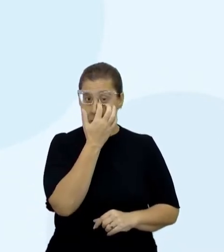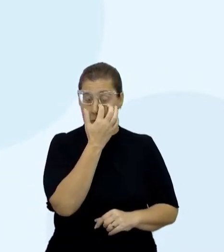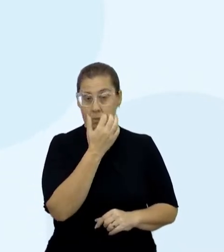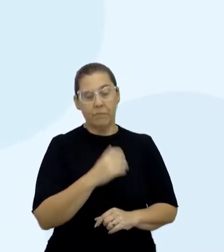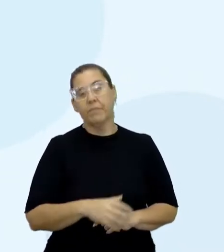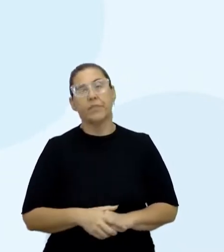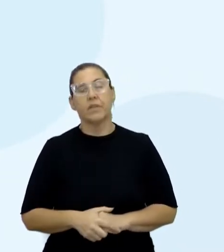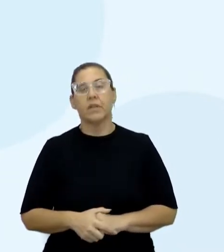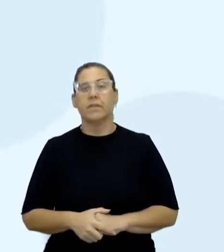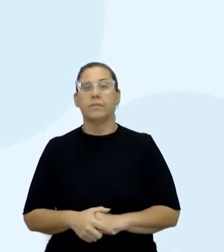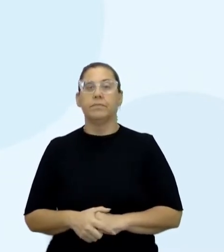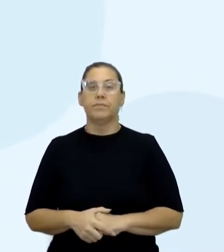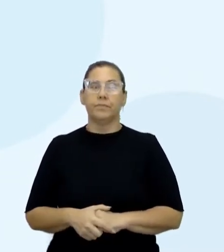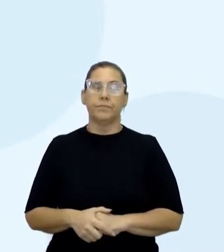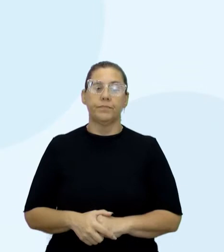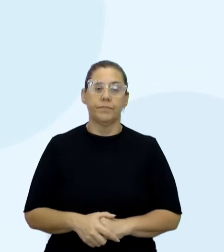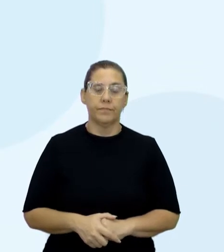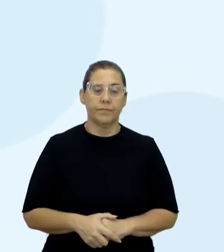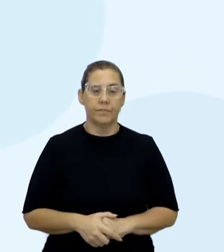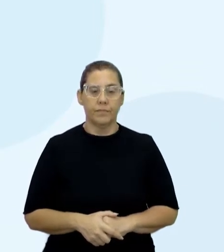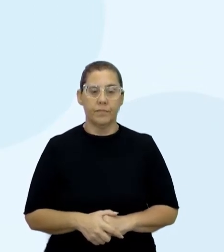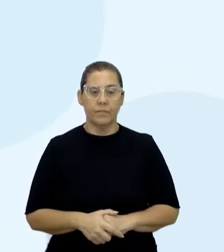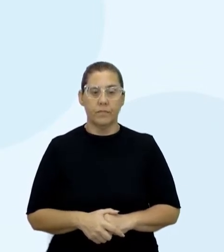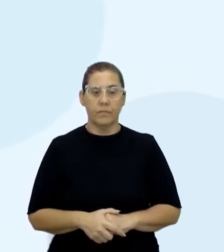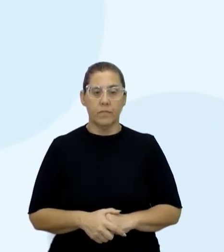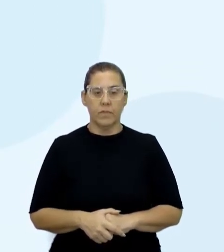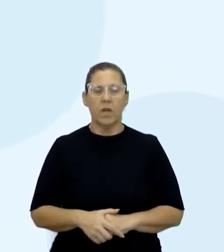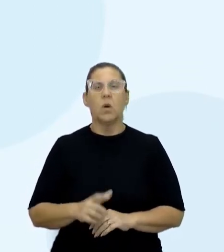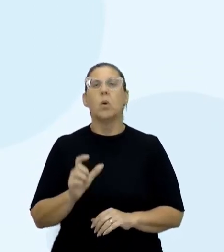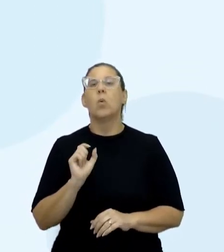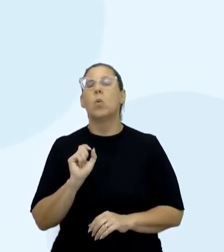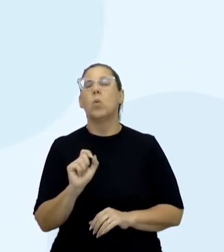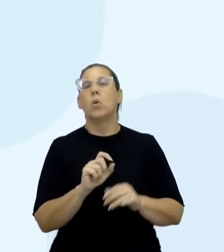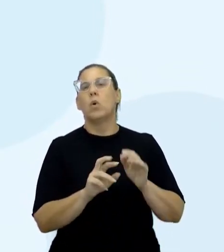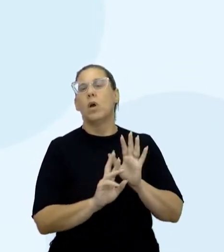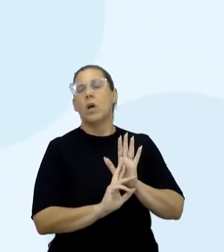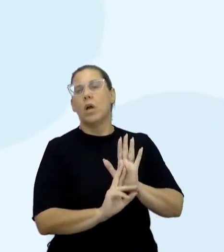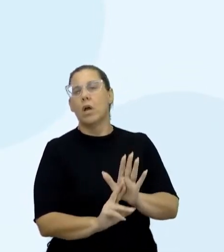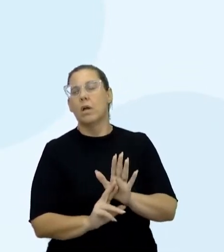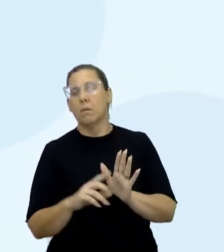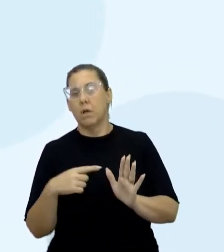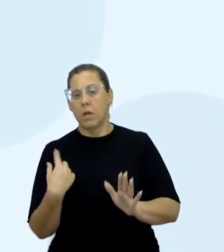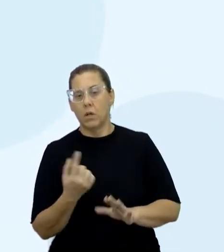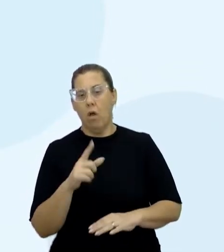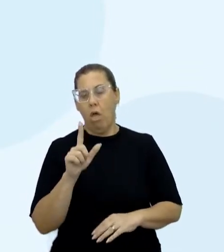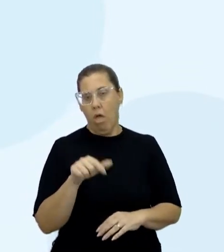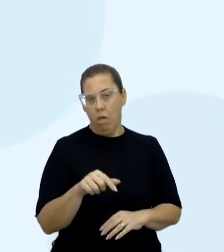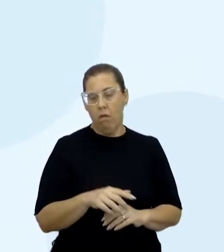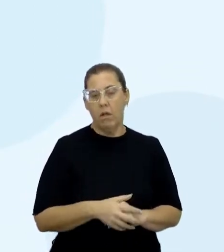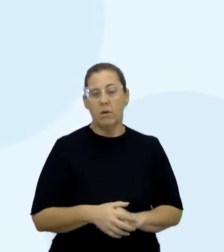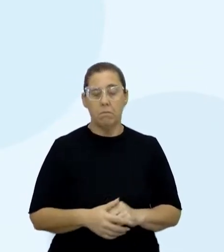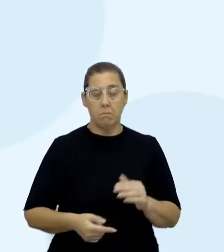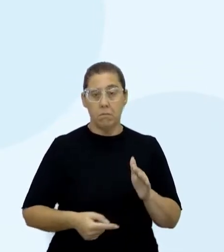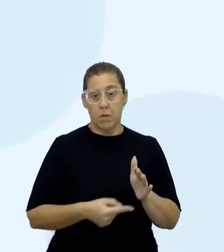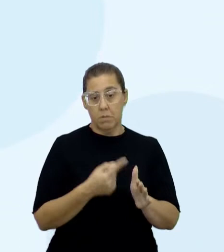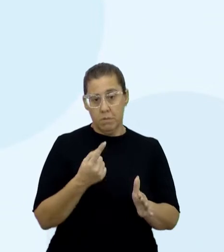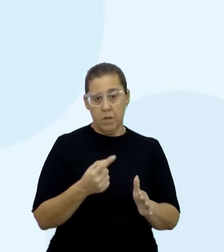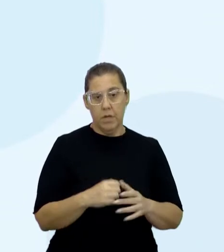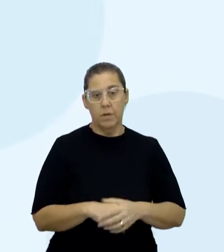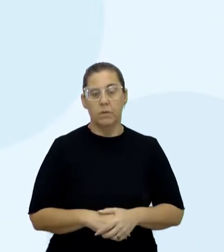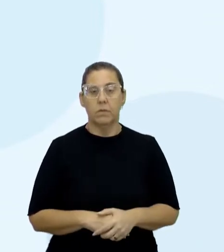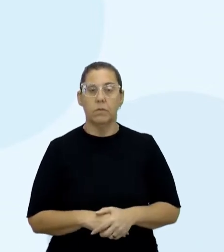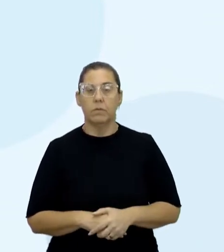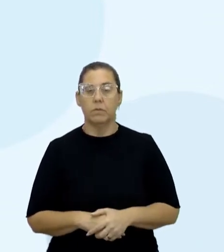essa análise aqui com vocês. Ó. Aqui o que está representado para nós é, primeiro, aqui,